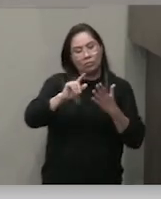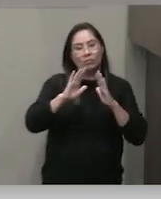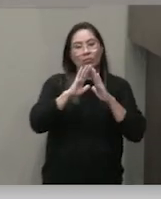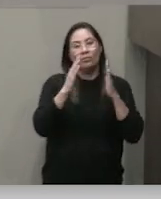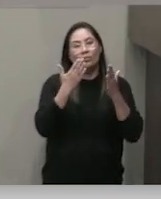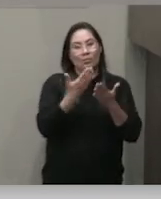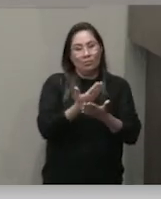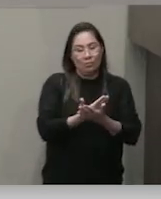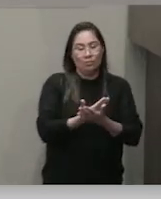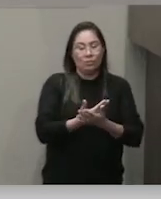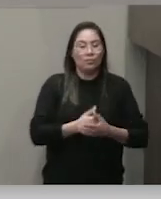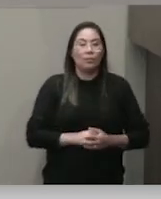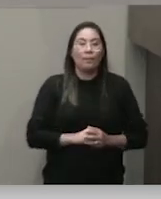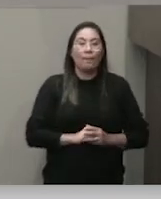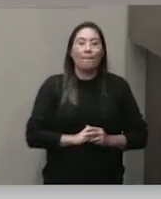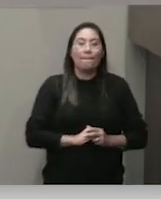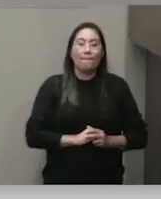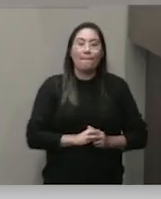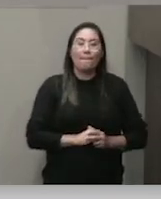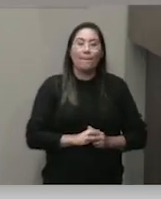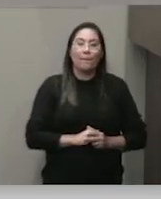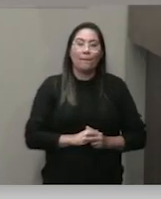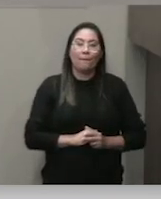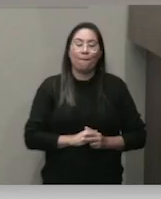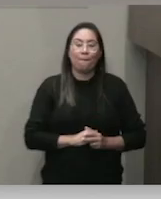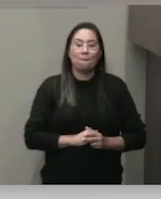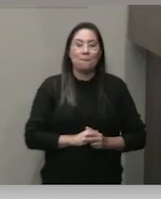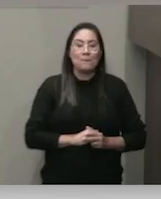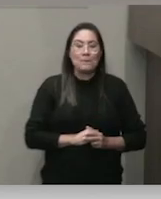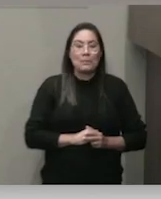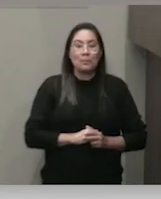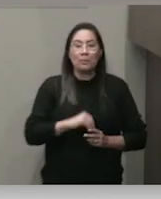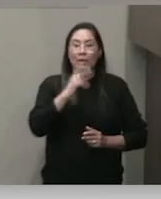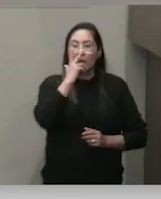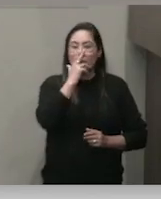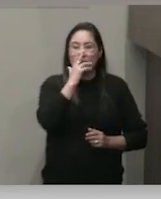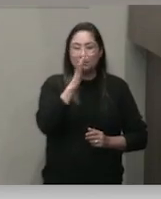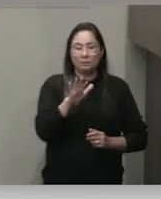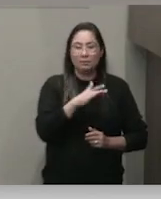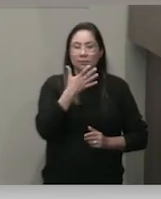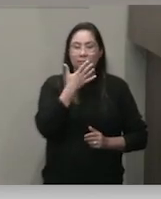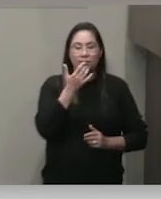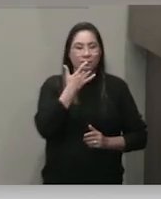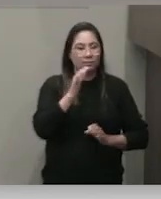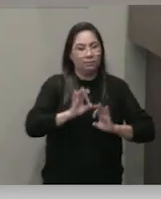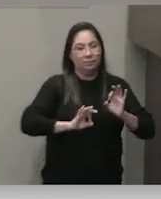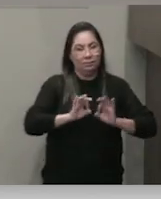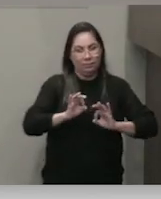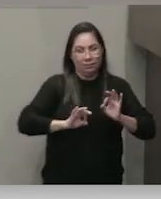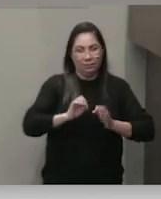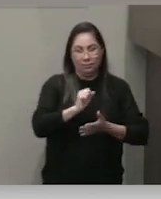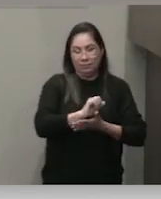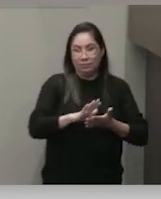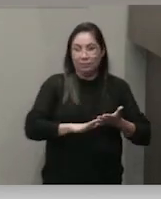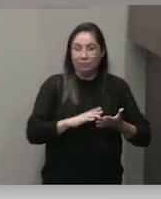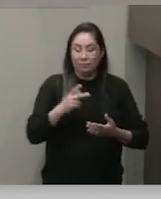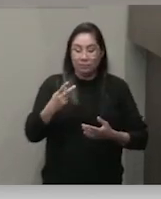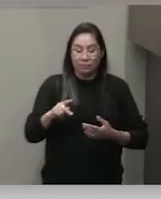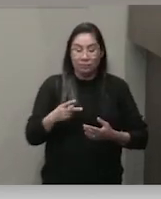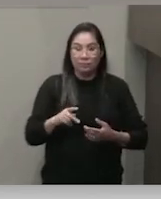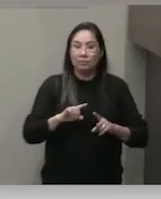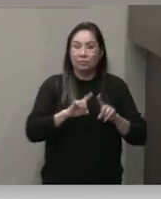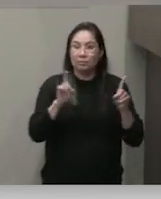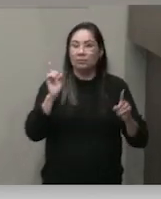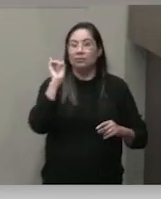dia da abertura. E, senhores, parece que às vezes é muito fácil tu organizar uma função dessas, uma atividade dessa, mas